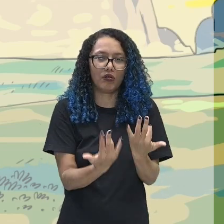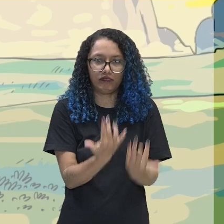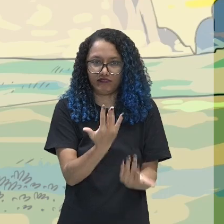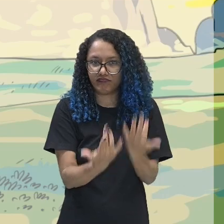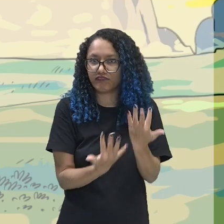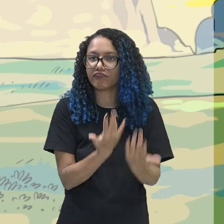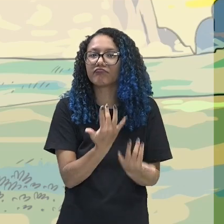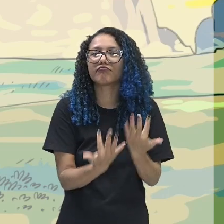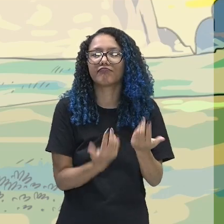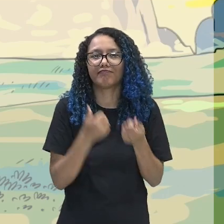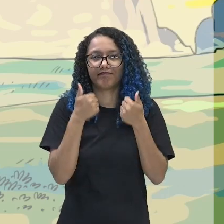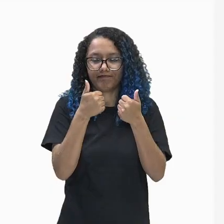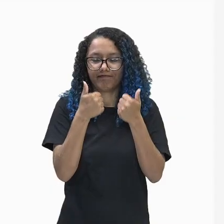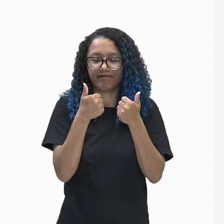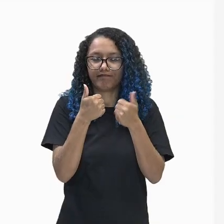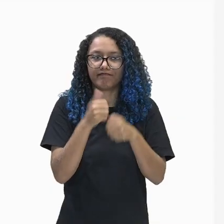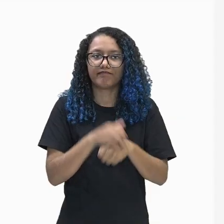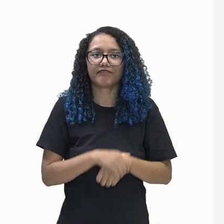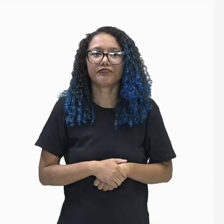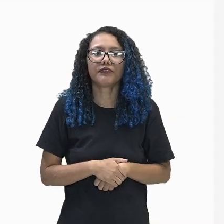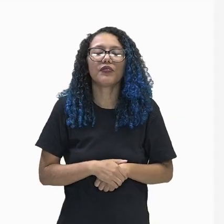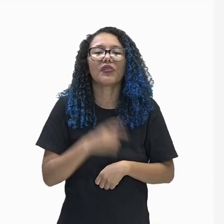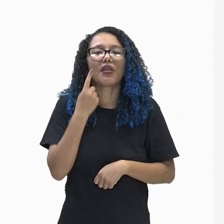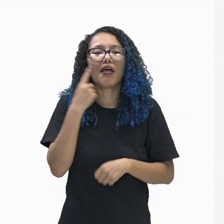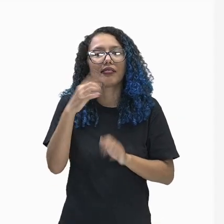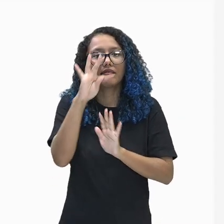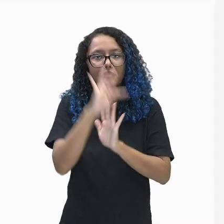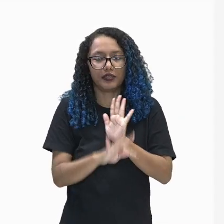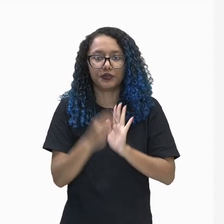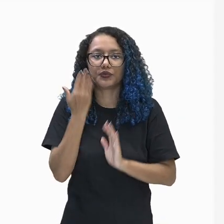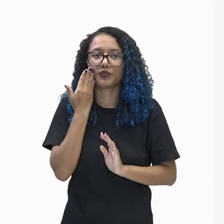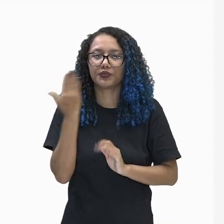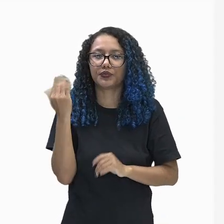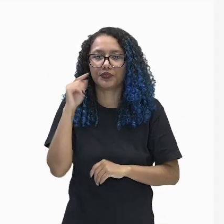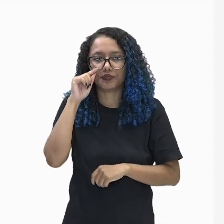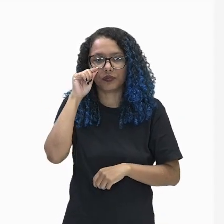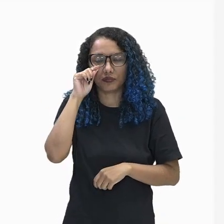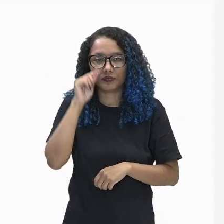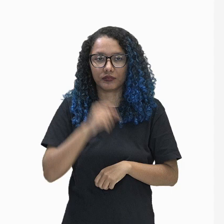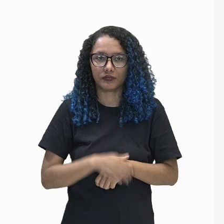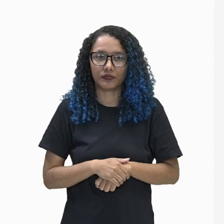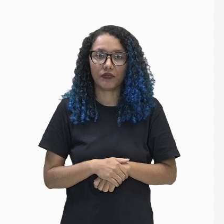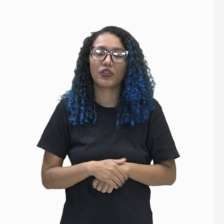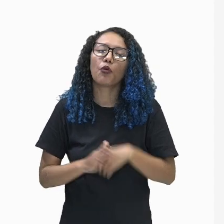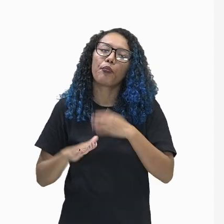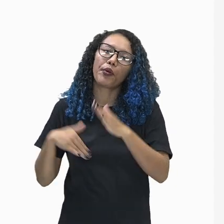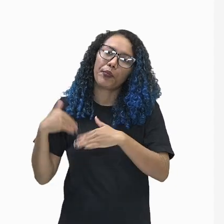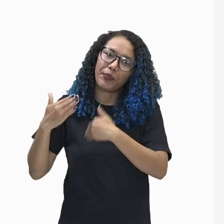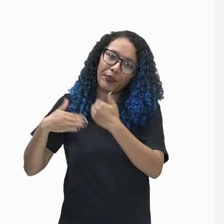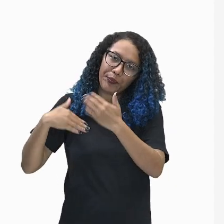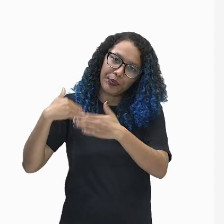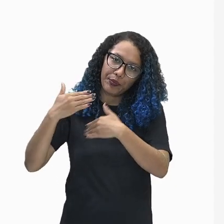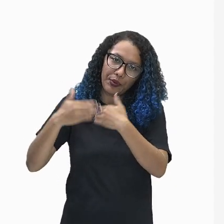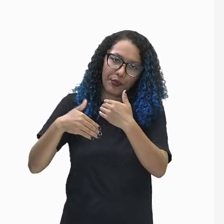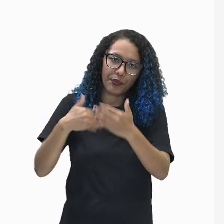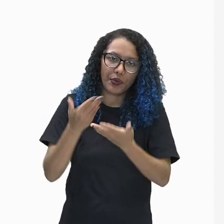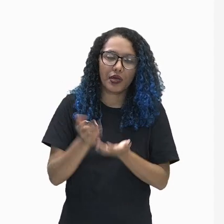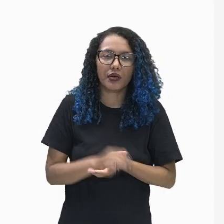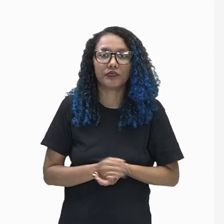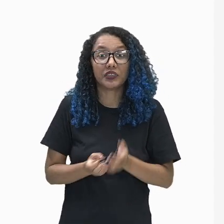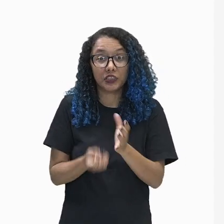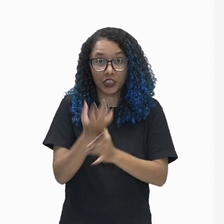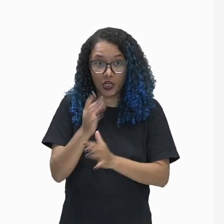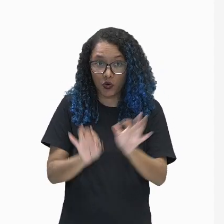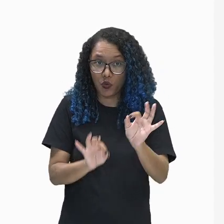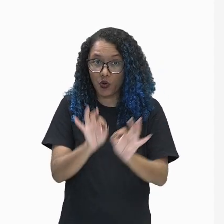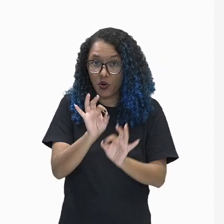fogo. Ok, gente? Vamos ao texto. Vamos lá, galera. Com o passar do tempo, foi criada uma